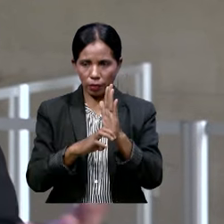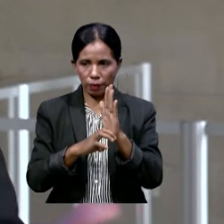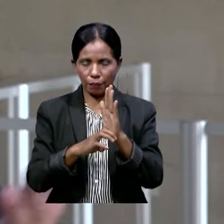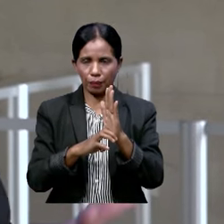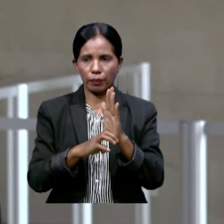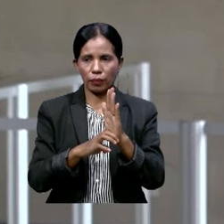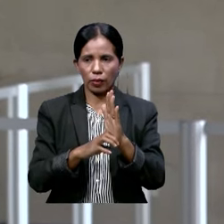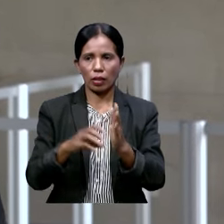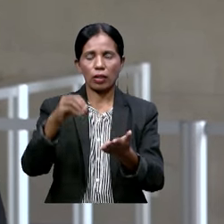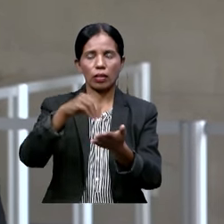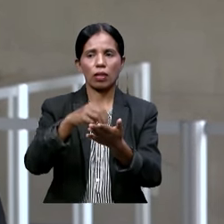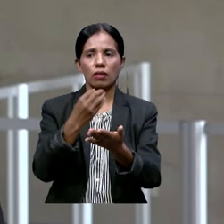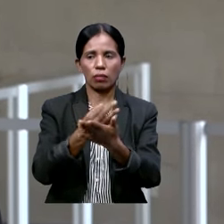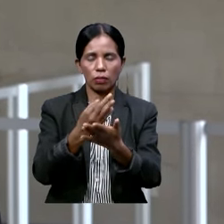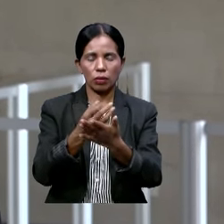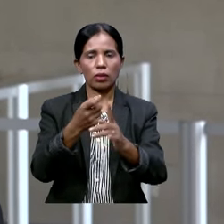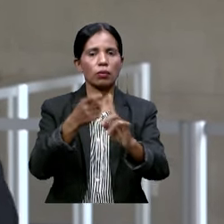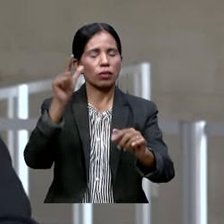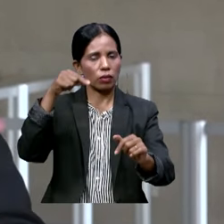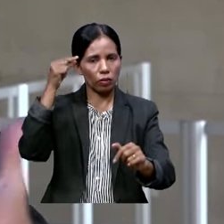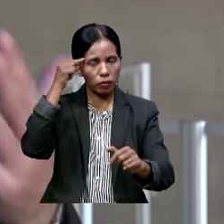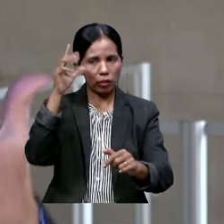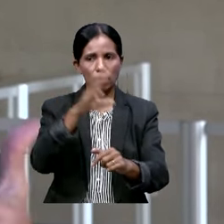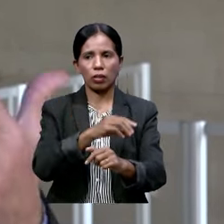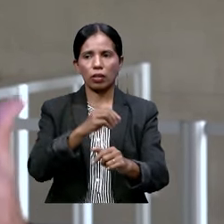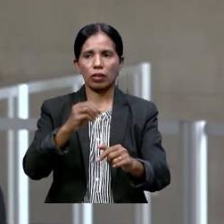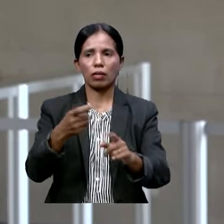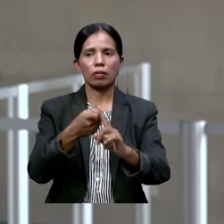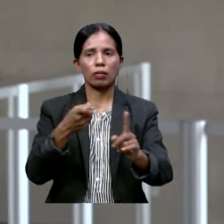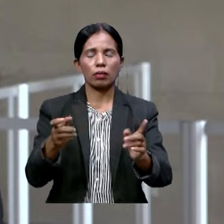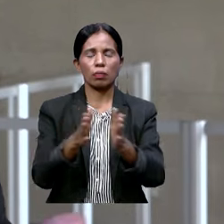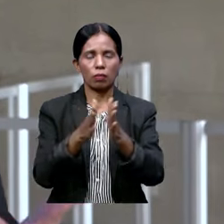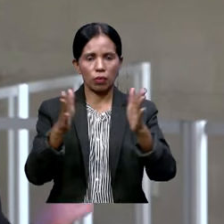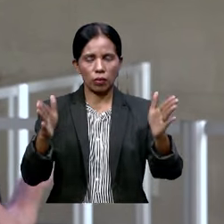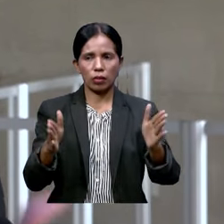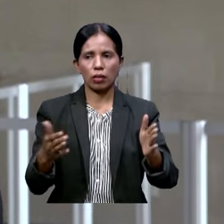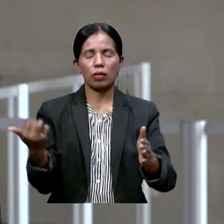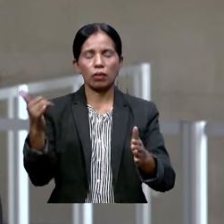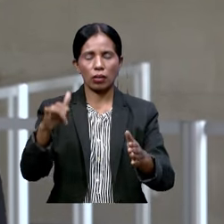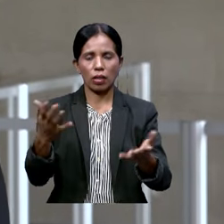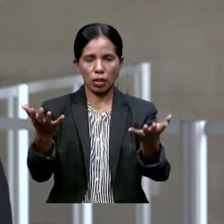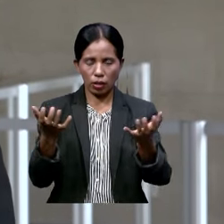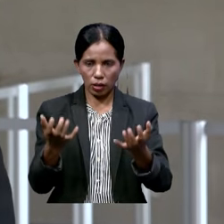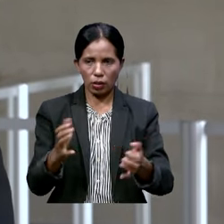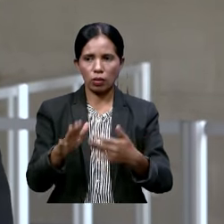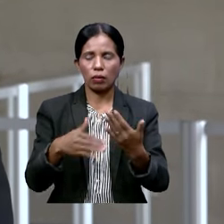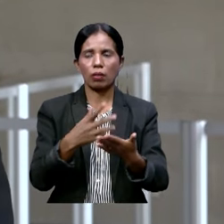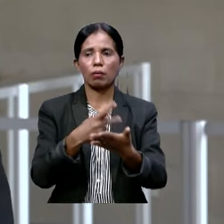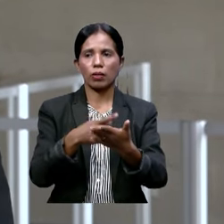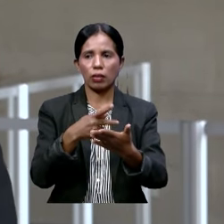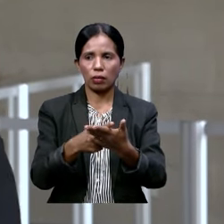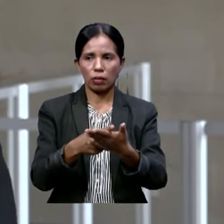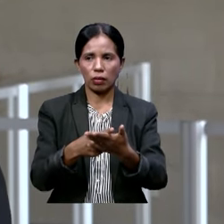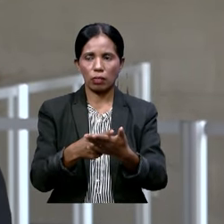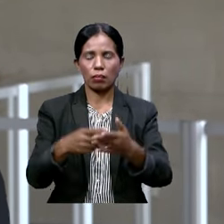a alocação financeira do governo é a grande maioria destinada para projetos no âmbito